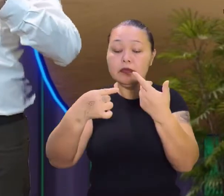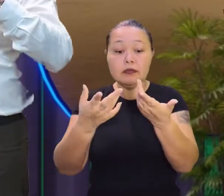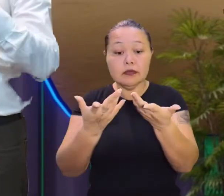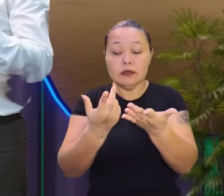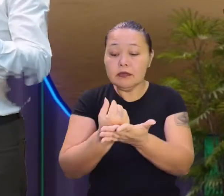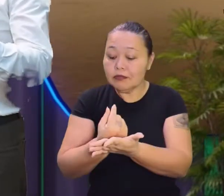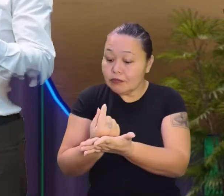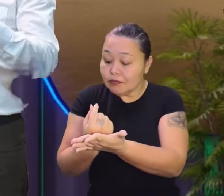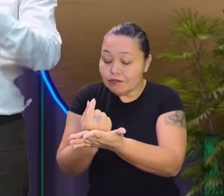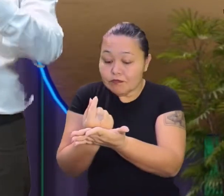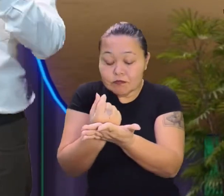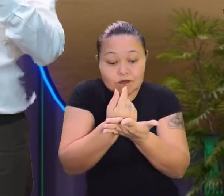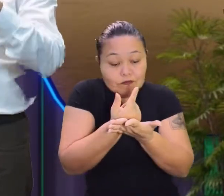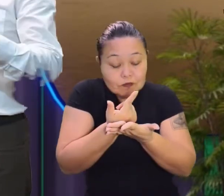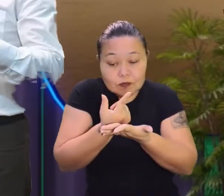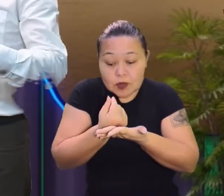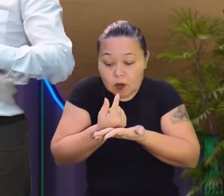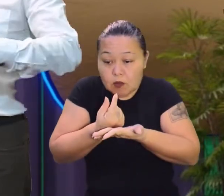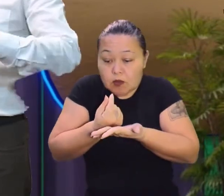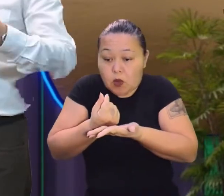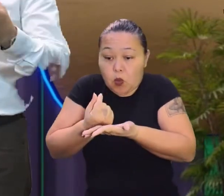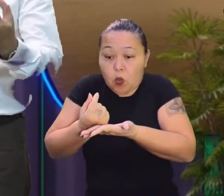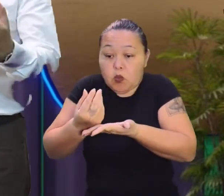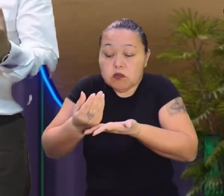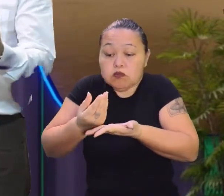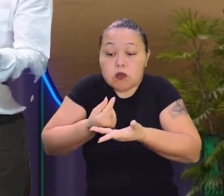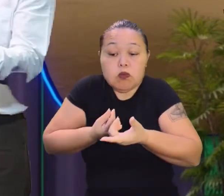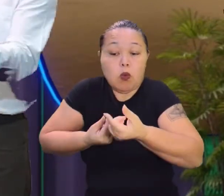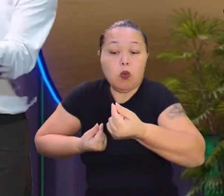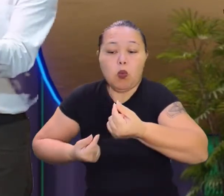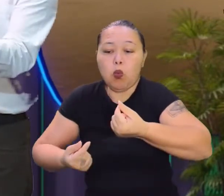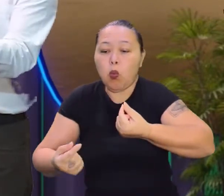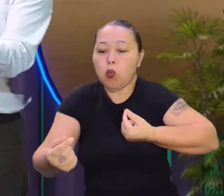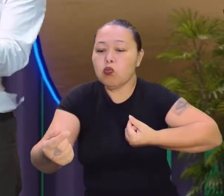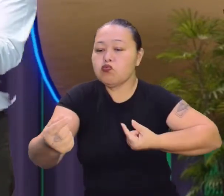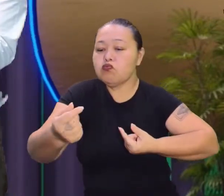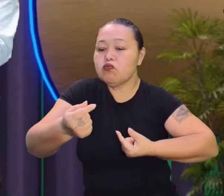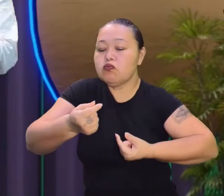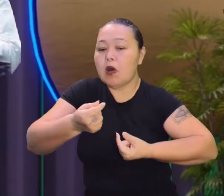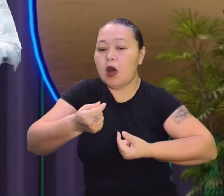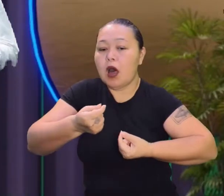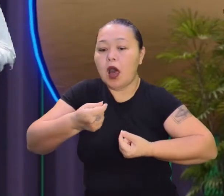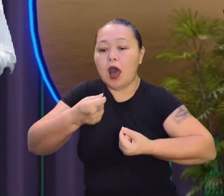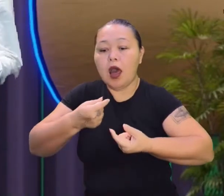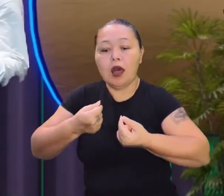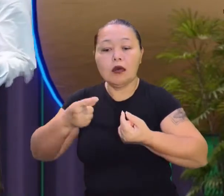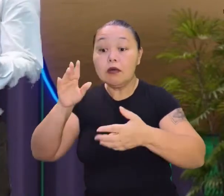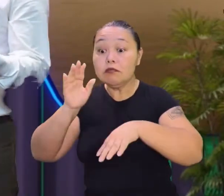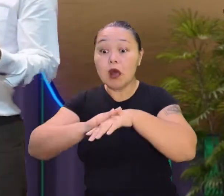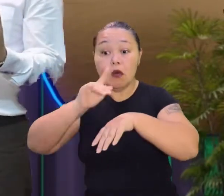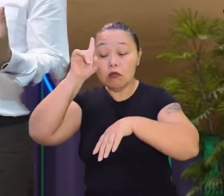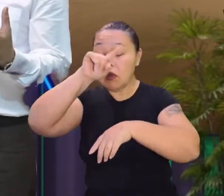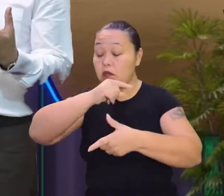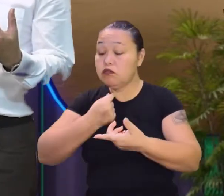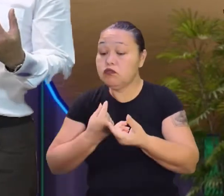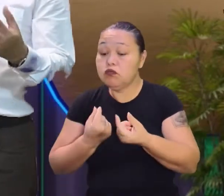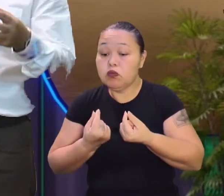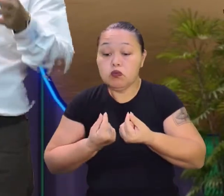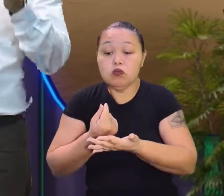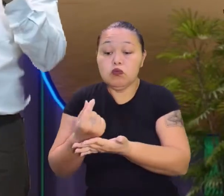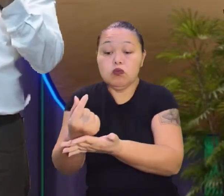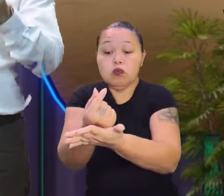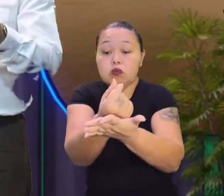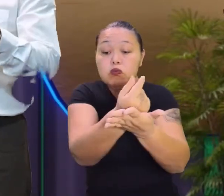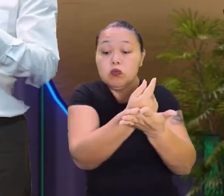essa máquina volumosa de fluxos, de uma alta complexidade